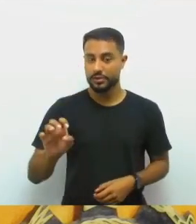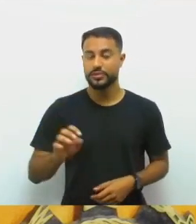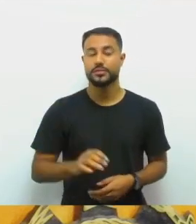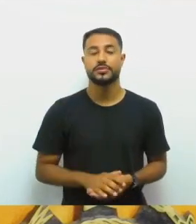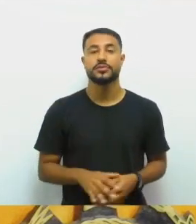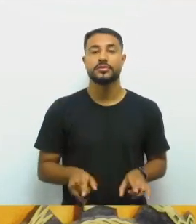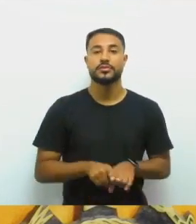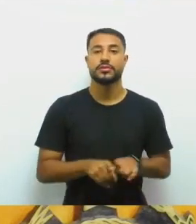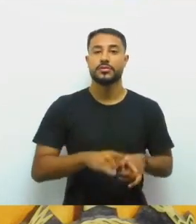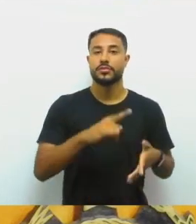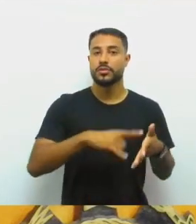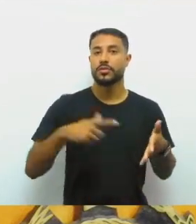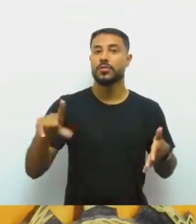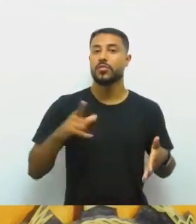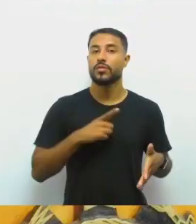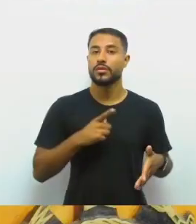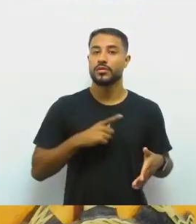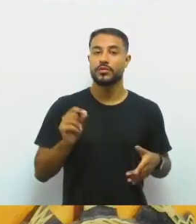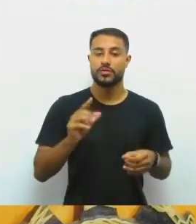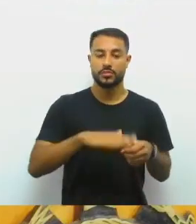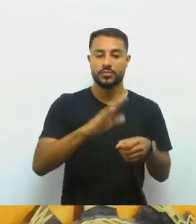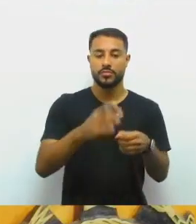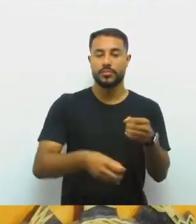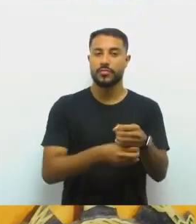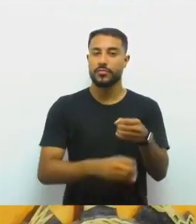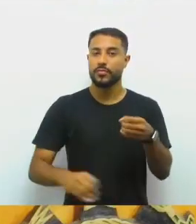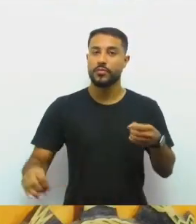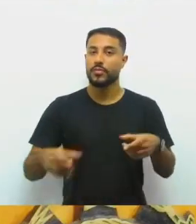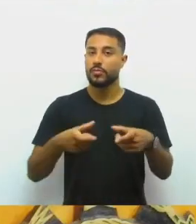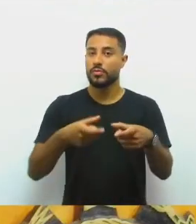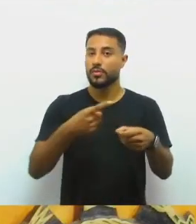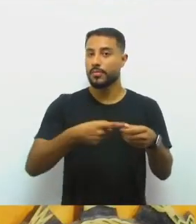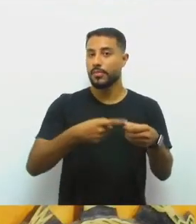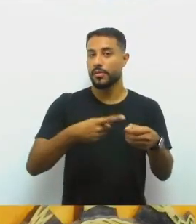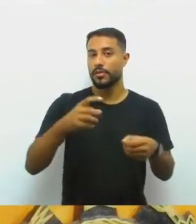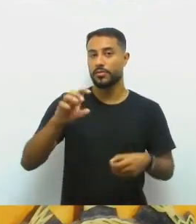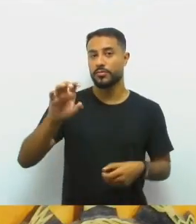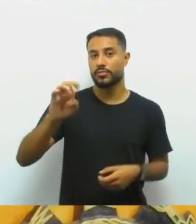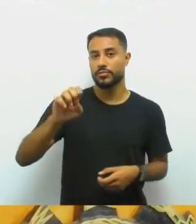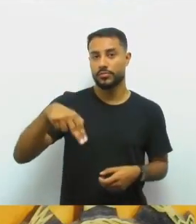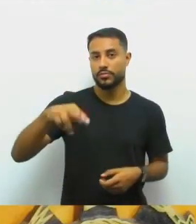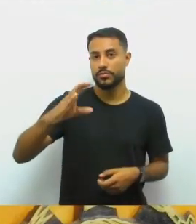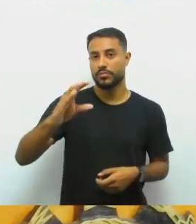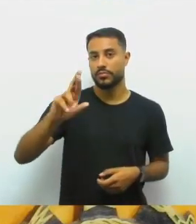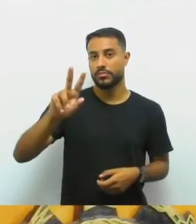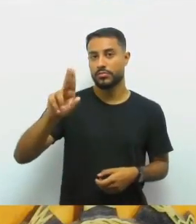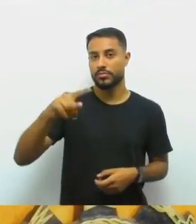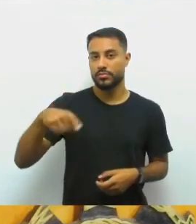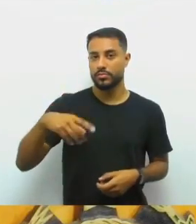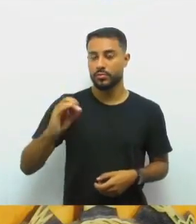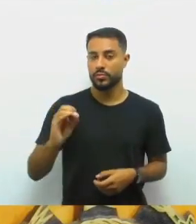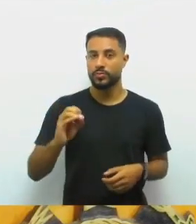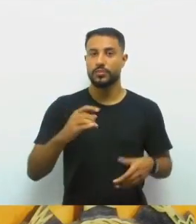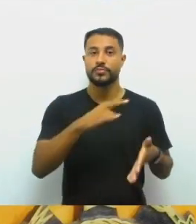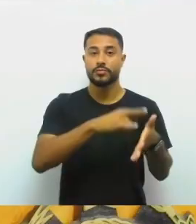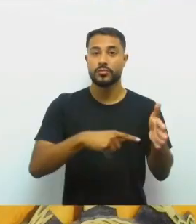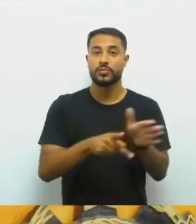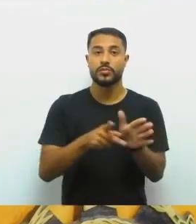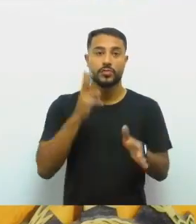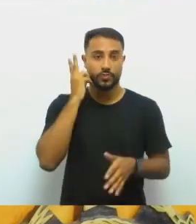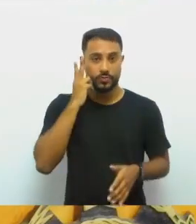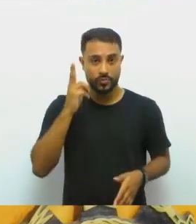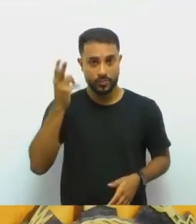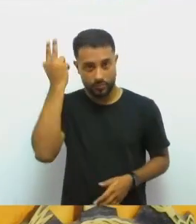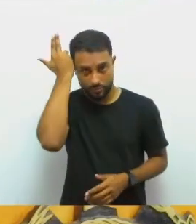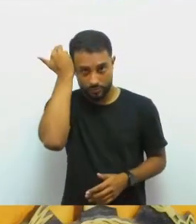Piraí, próximo ao Mercadinho Vitória, no bairro Cruz da Enseada. Matérias do vereador Marquinho Coelho, requerimento 462, solicitando à